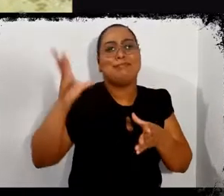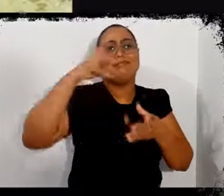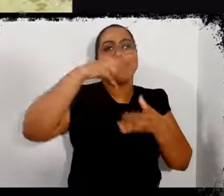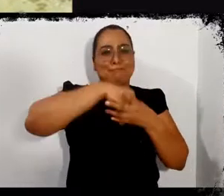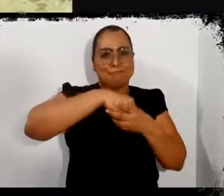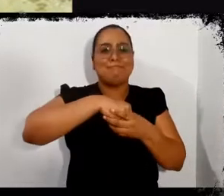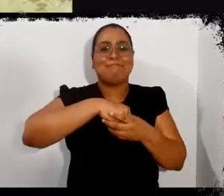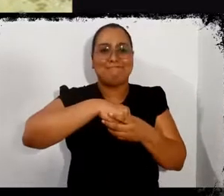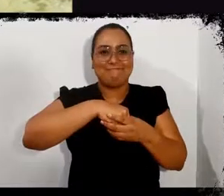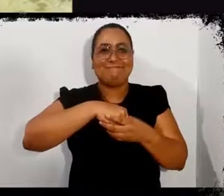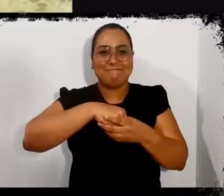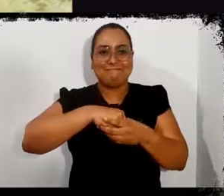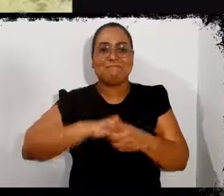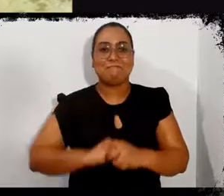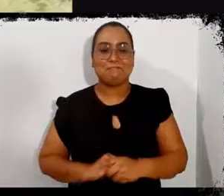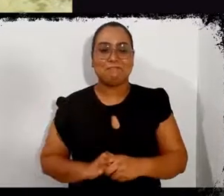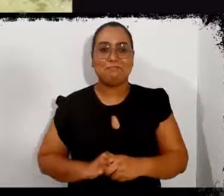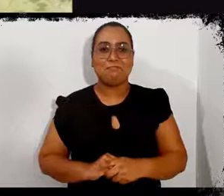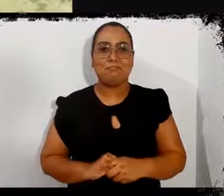sua existência.